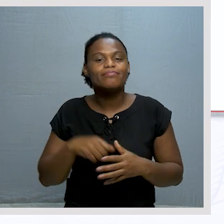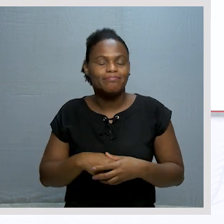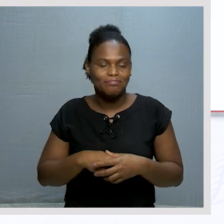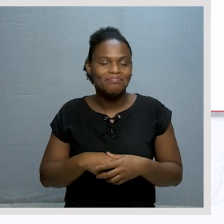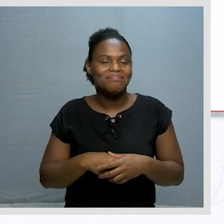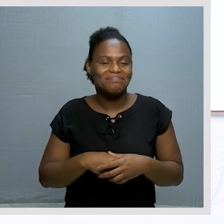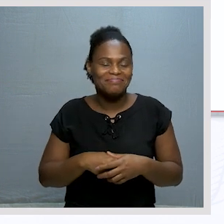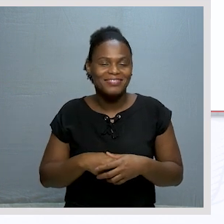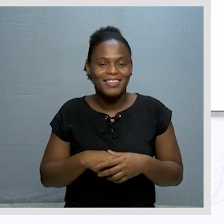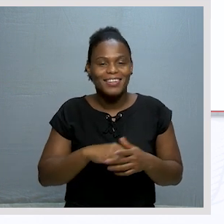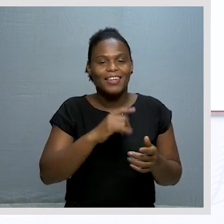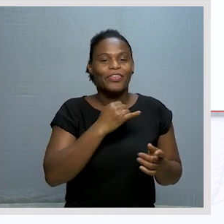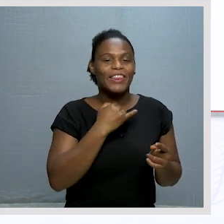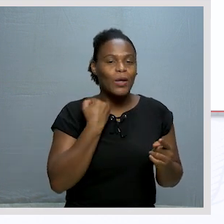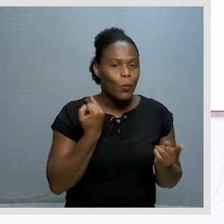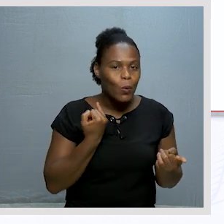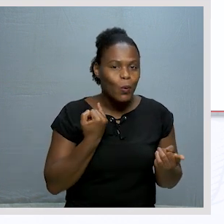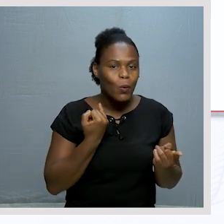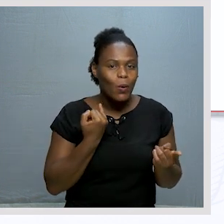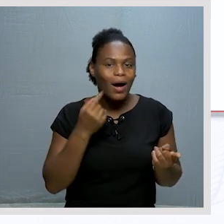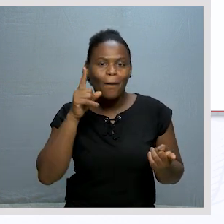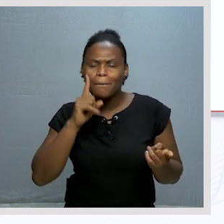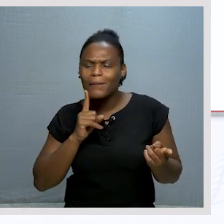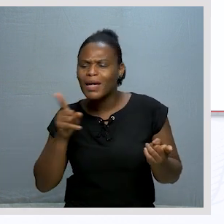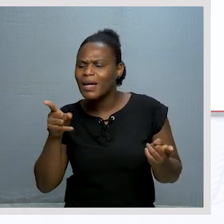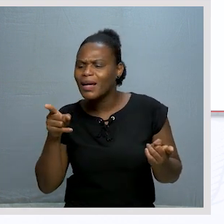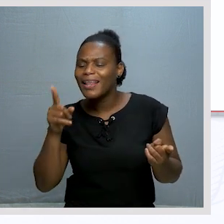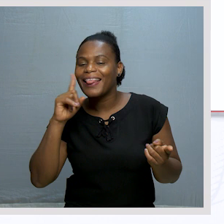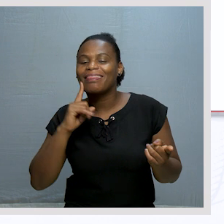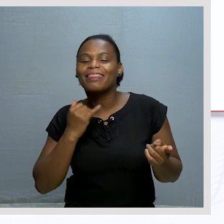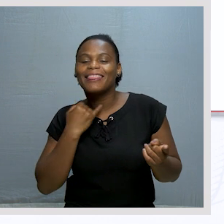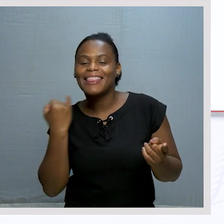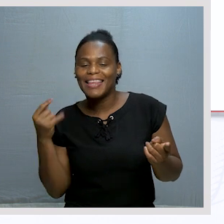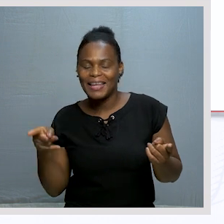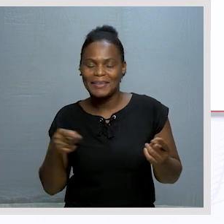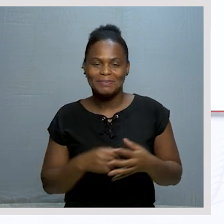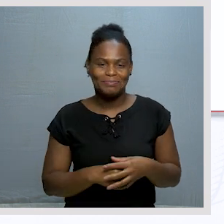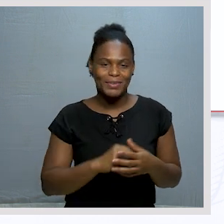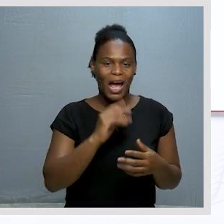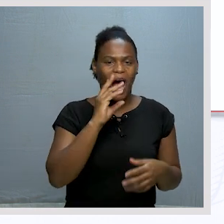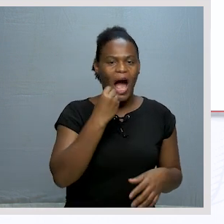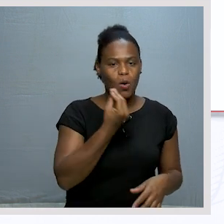Tio, feminino de tio é fácil também, tia.